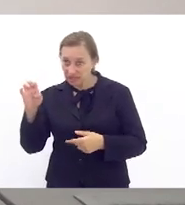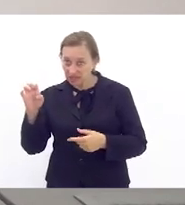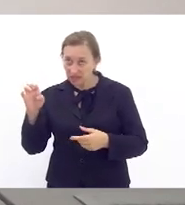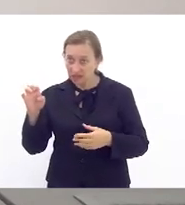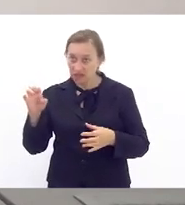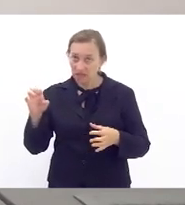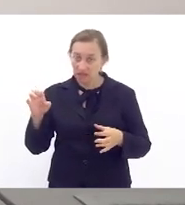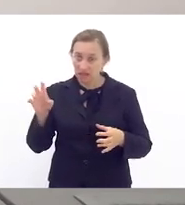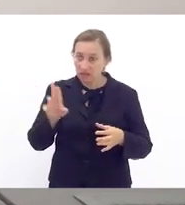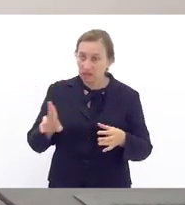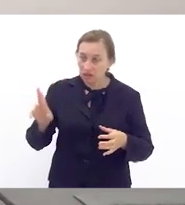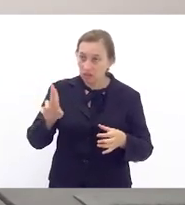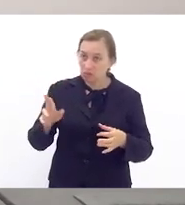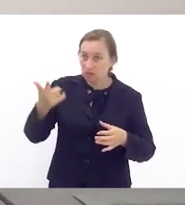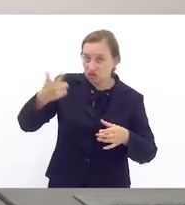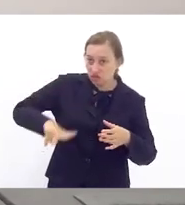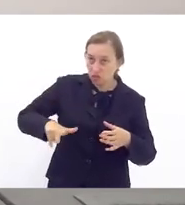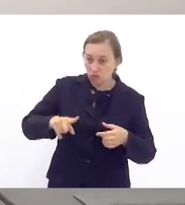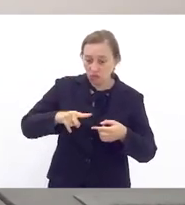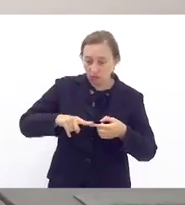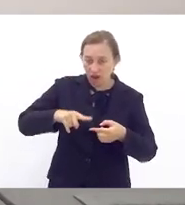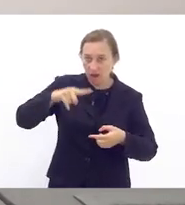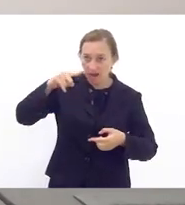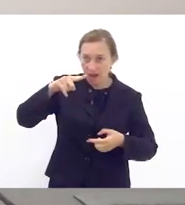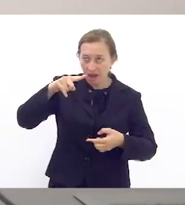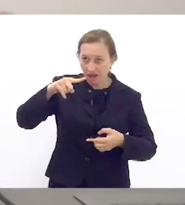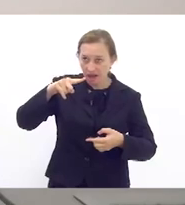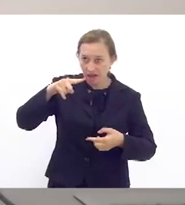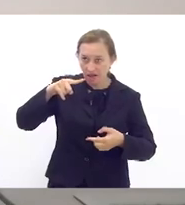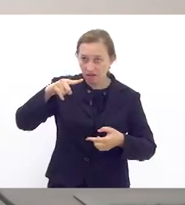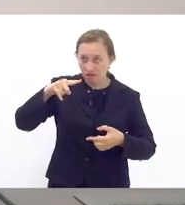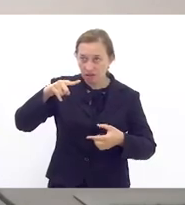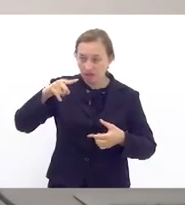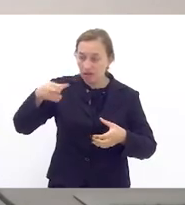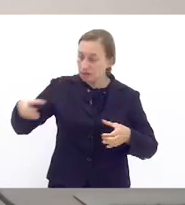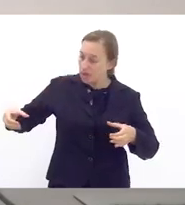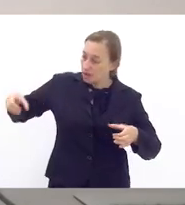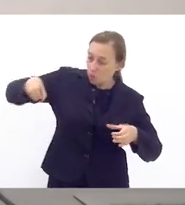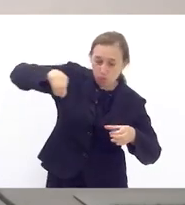consumidor, compra o lacre e enche em qualquer torneira.